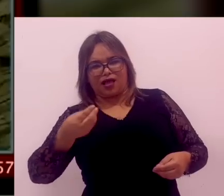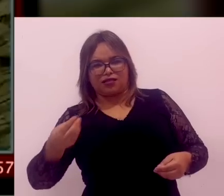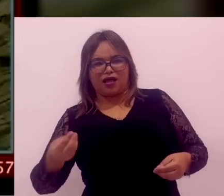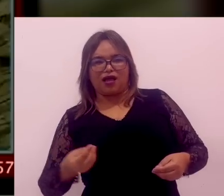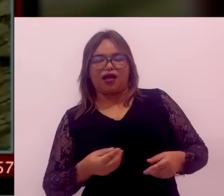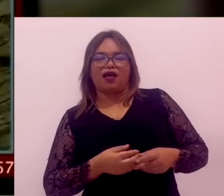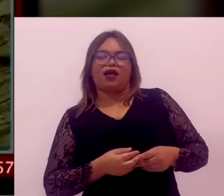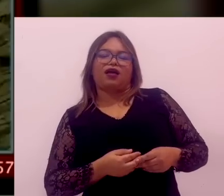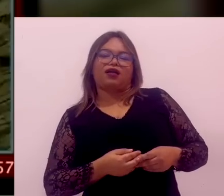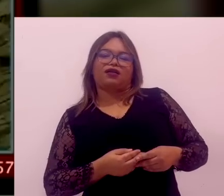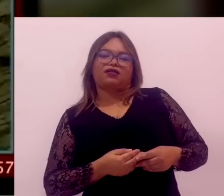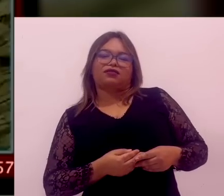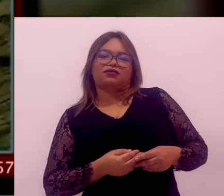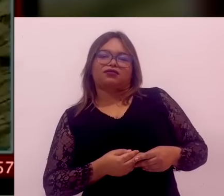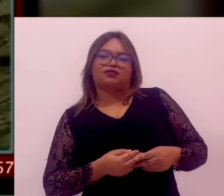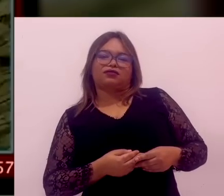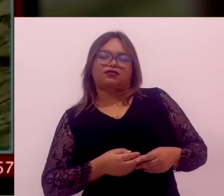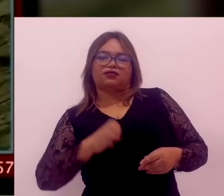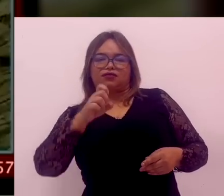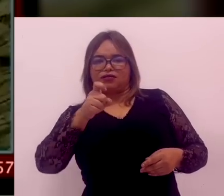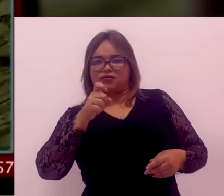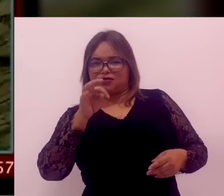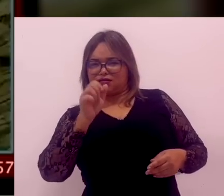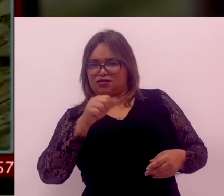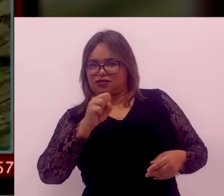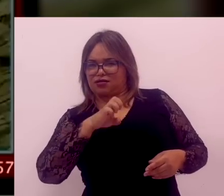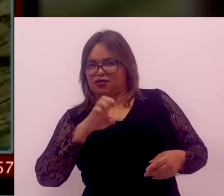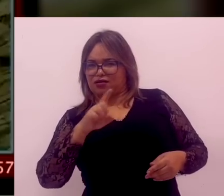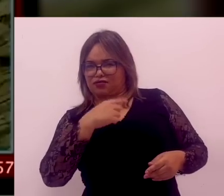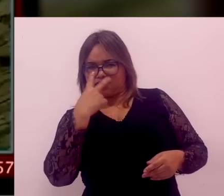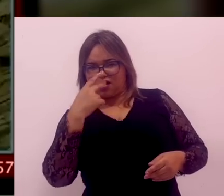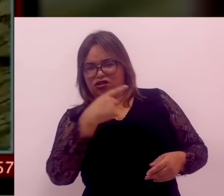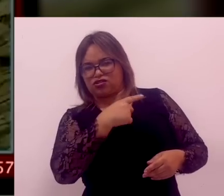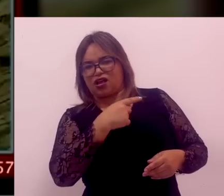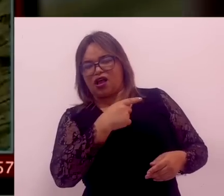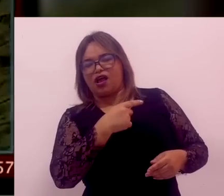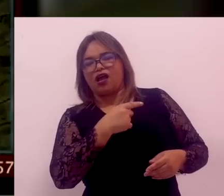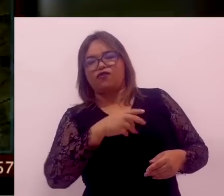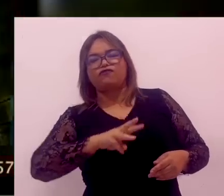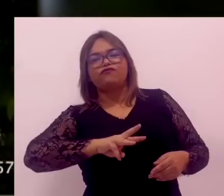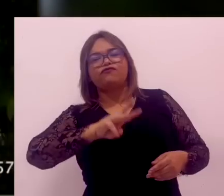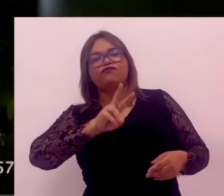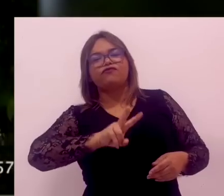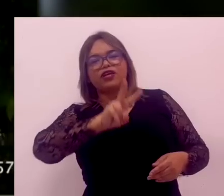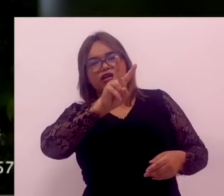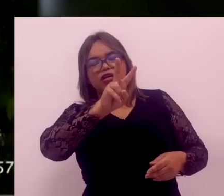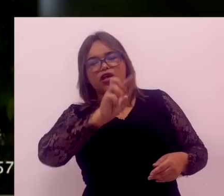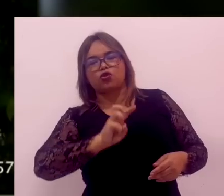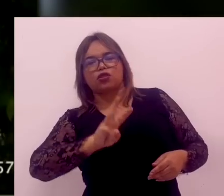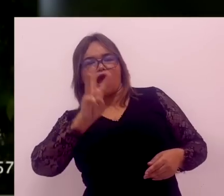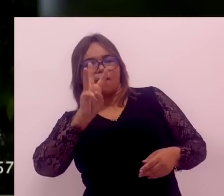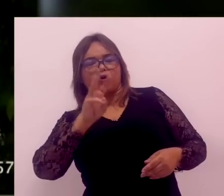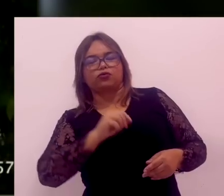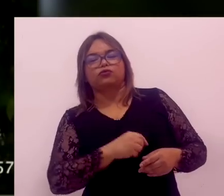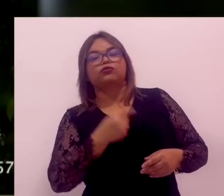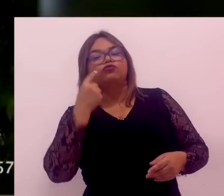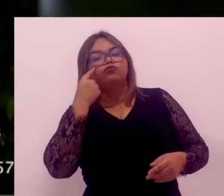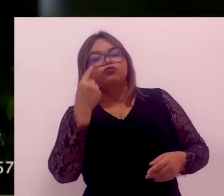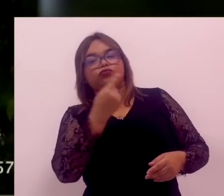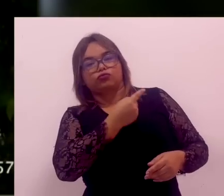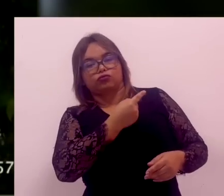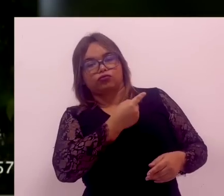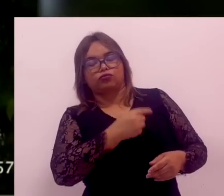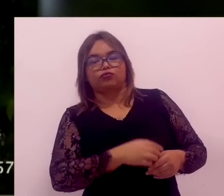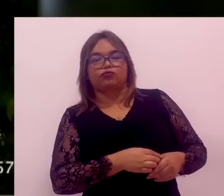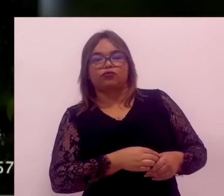tem este símbolo, este V com W. Este W que é como se fossem dois Vs abraçados um ao outro.